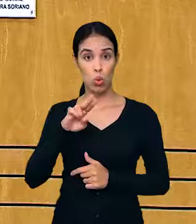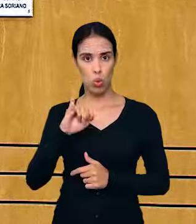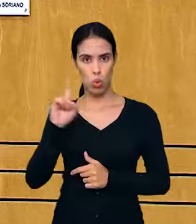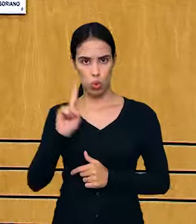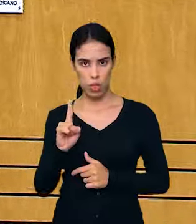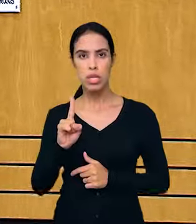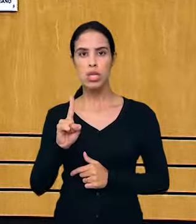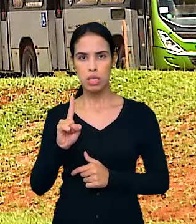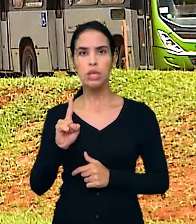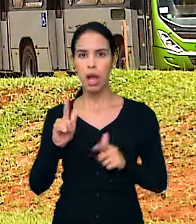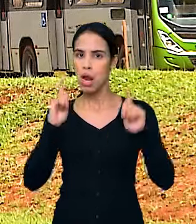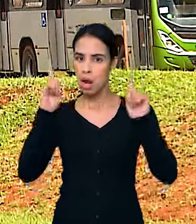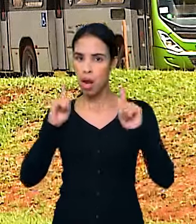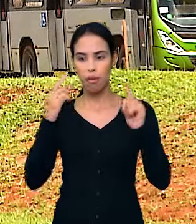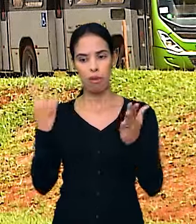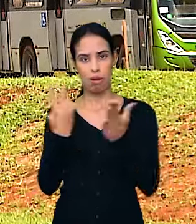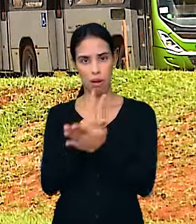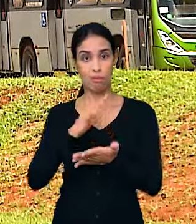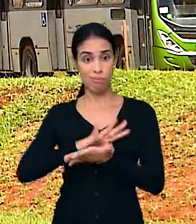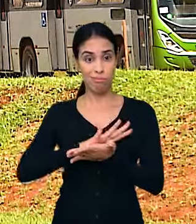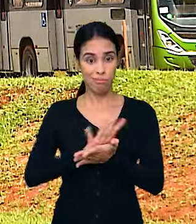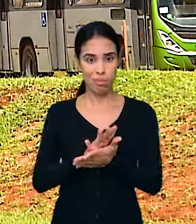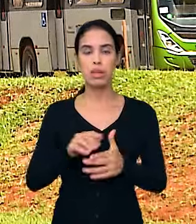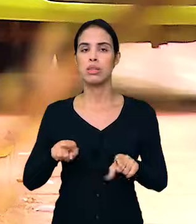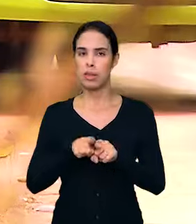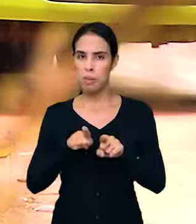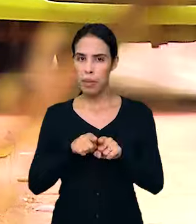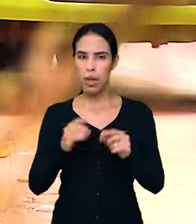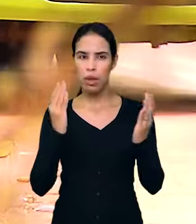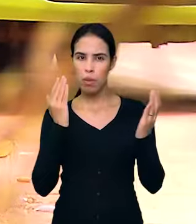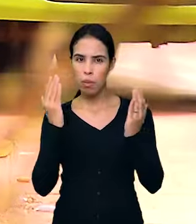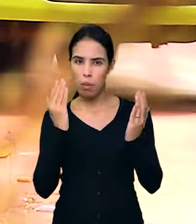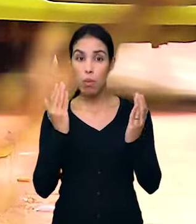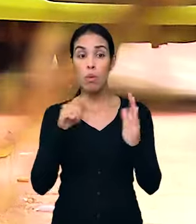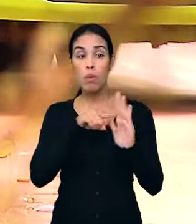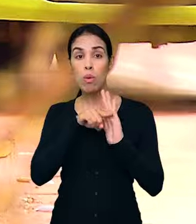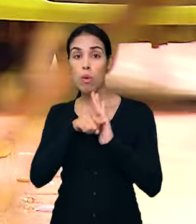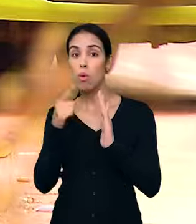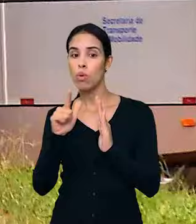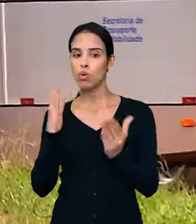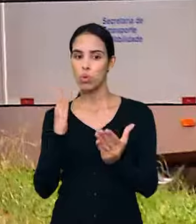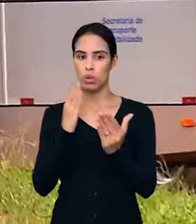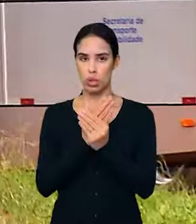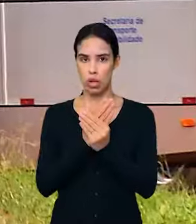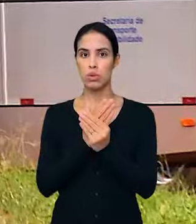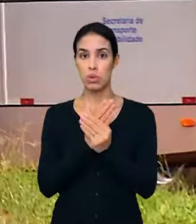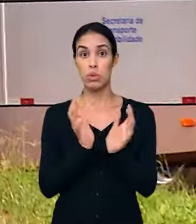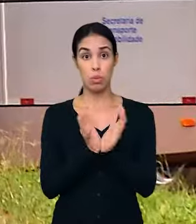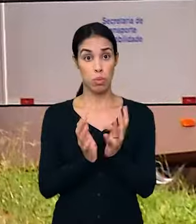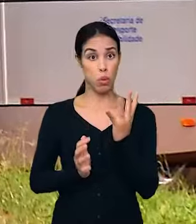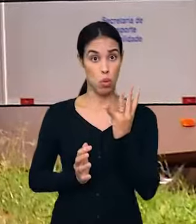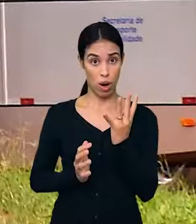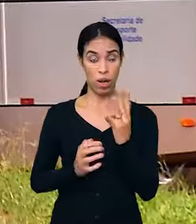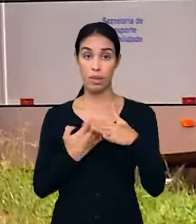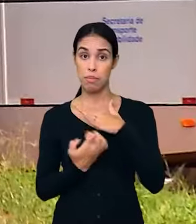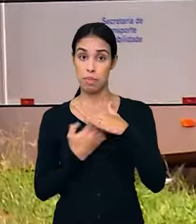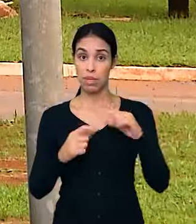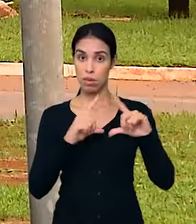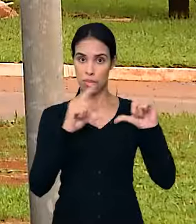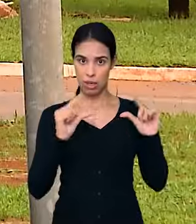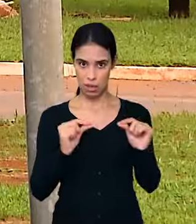considerada abusiva. A SDC também analisou outra interrupção de trabalho no transporte público, que envolveu 4 empresas de